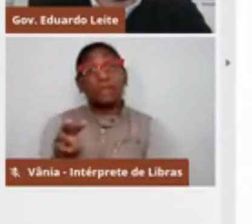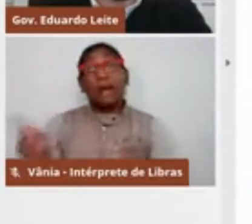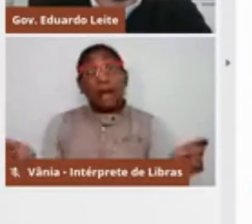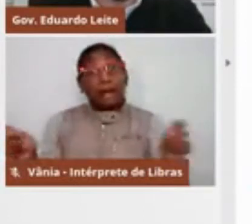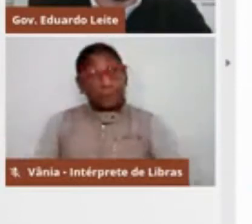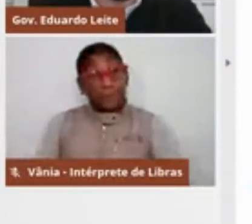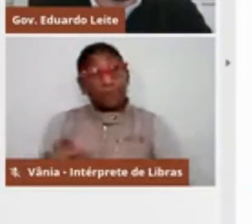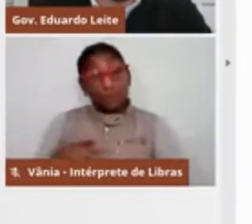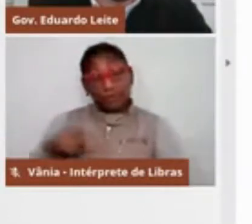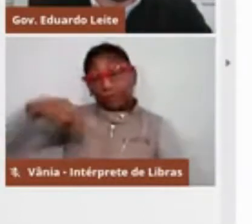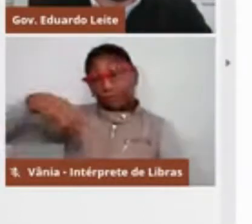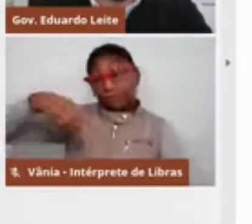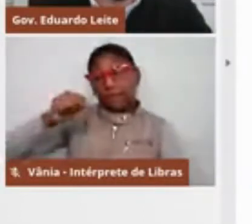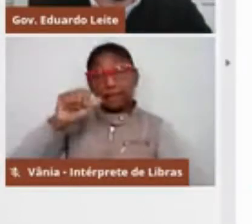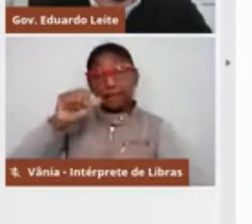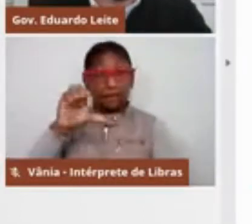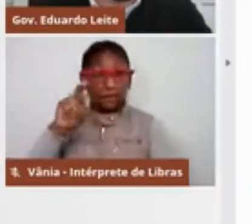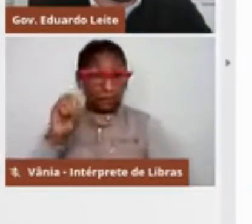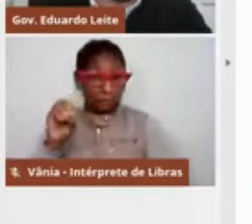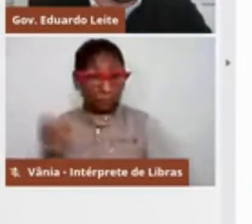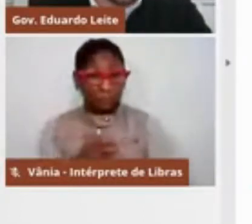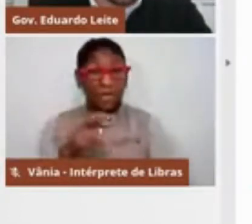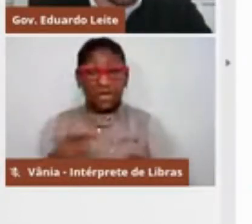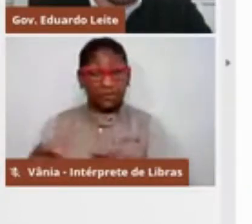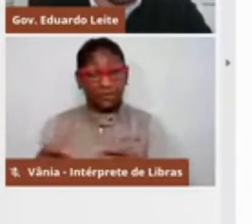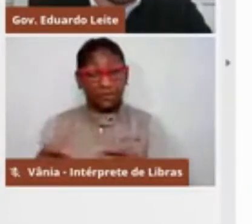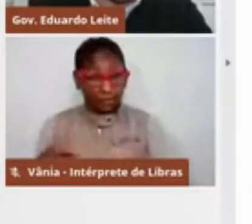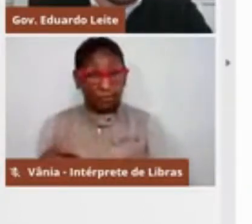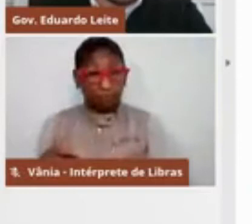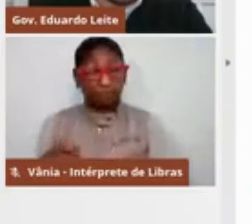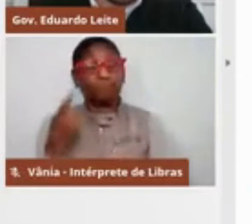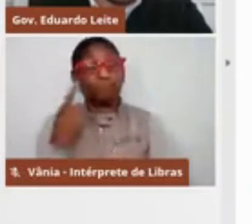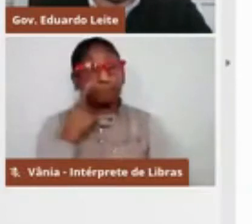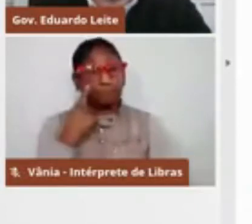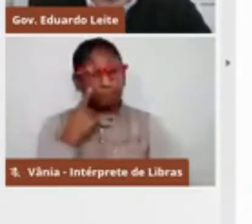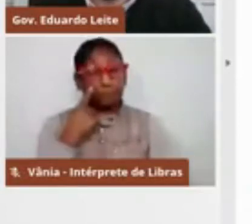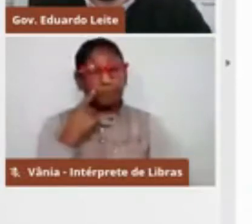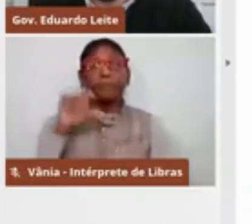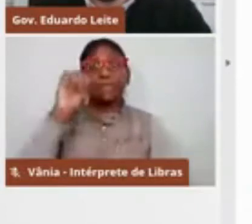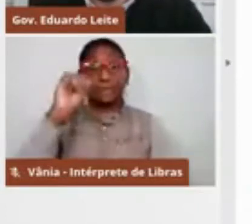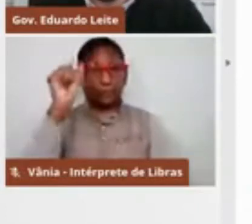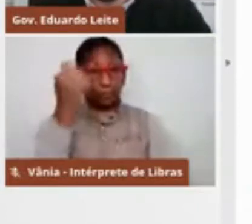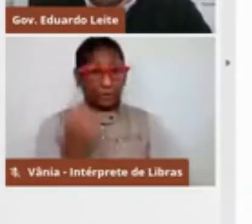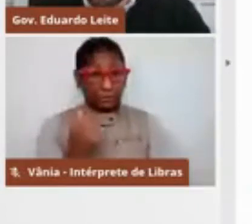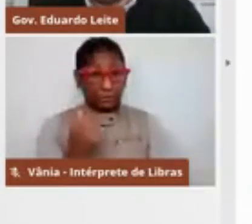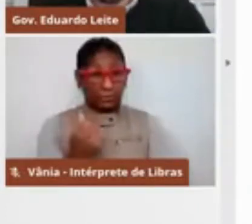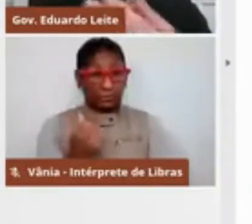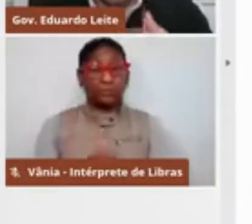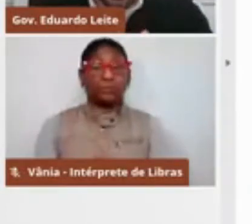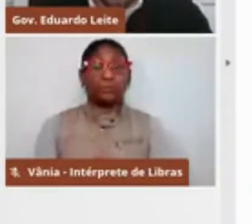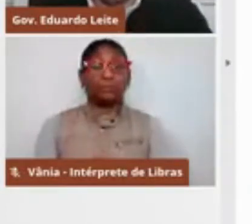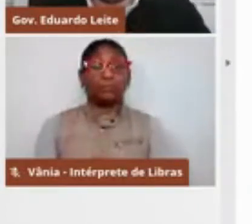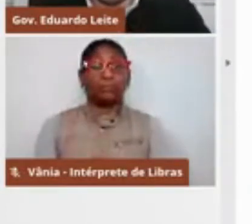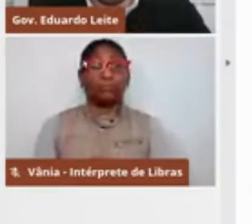a macro-região missioneira, nós atendemos os recursos da região de Santo Ângelo, muito semelhantes